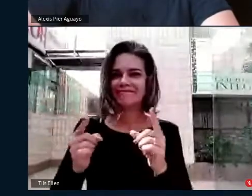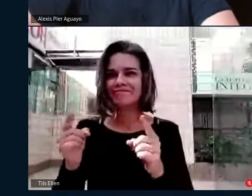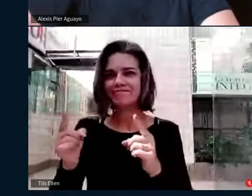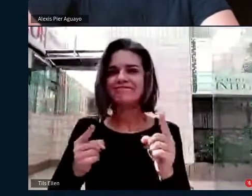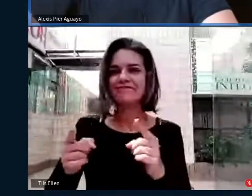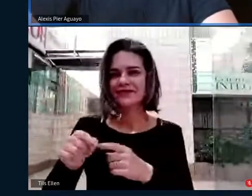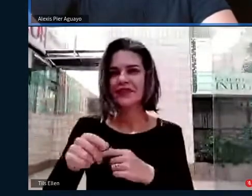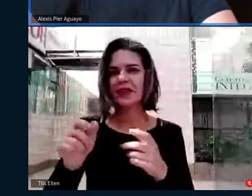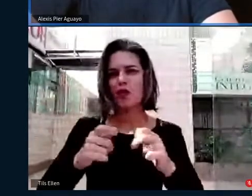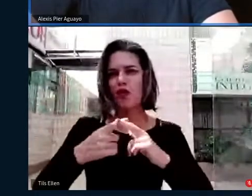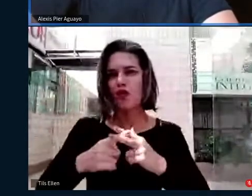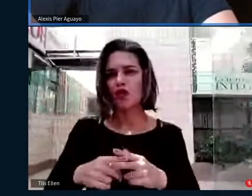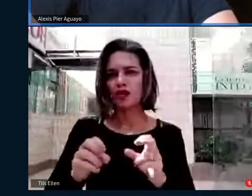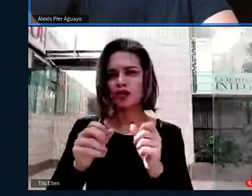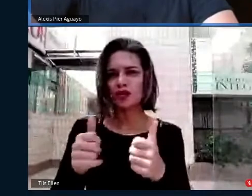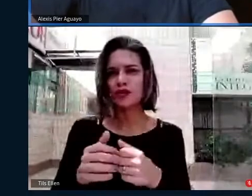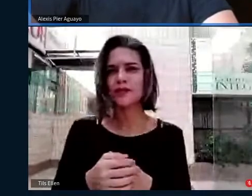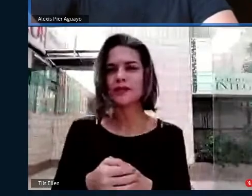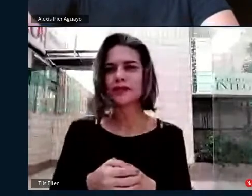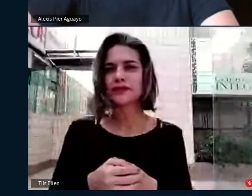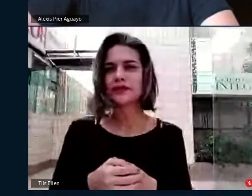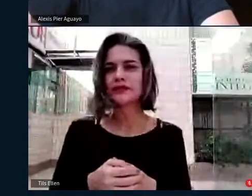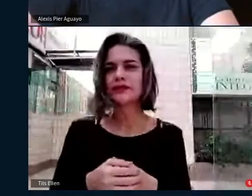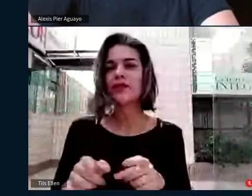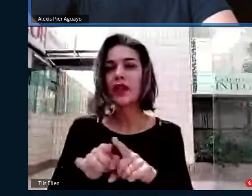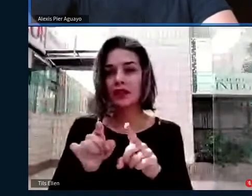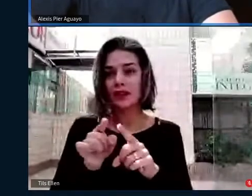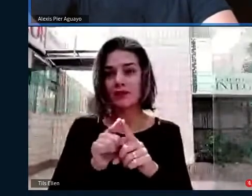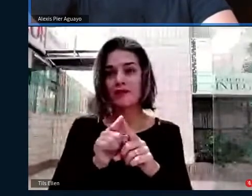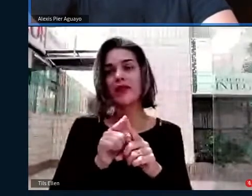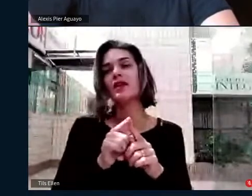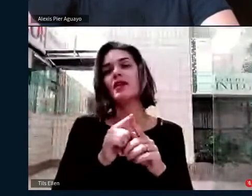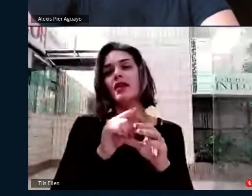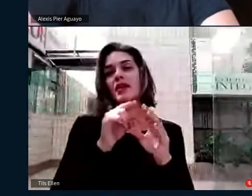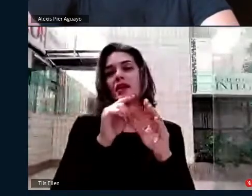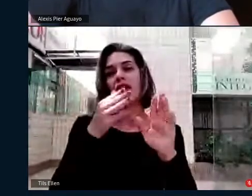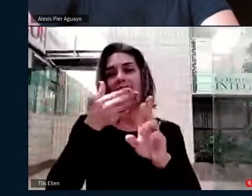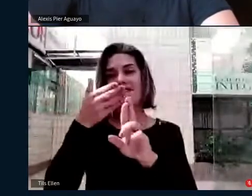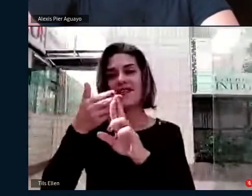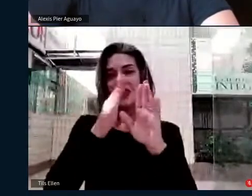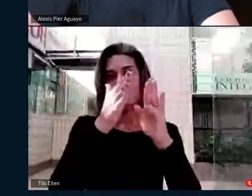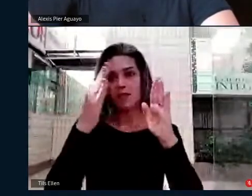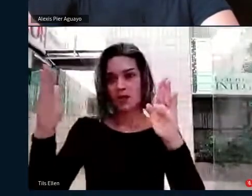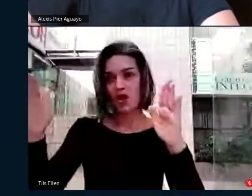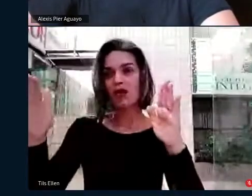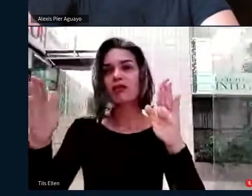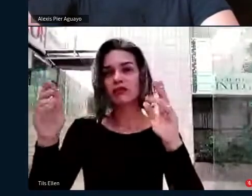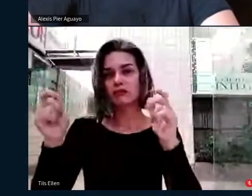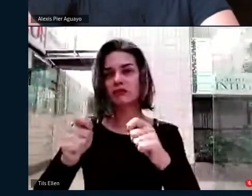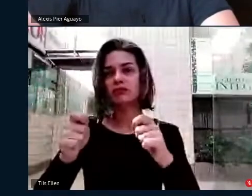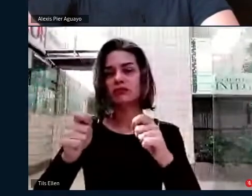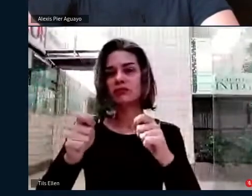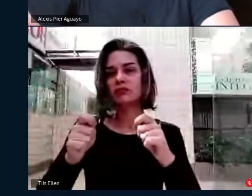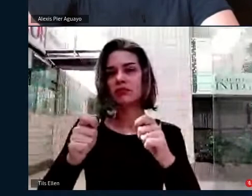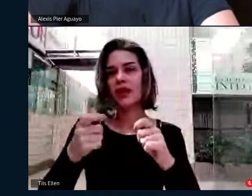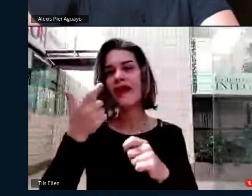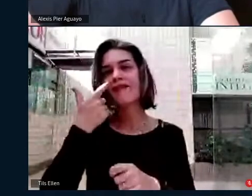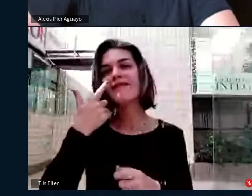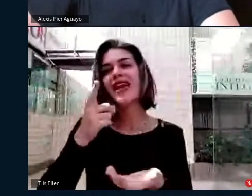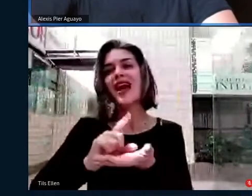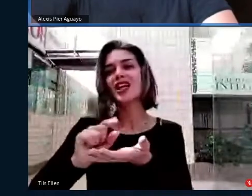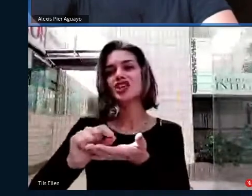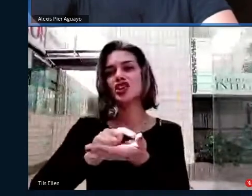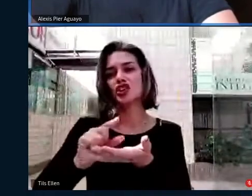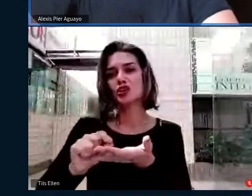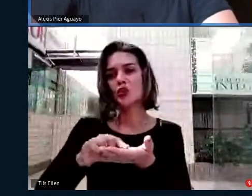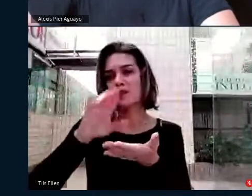nisso. Perfeito. É, e as referências bibliográficas, eu acho que você tem que revisar especialmente a citação dos artigos,